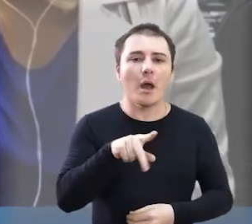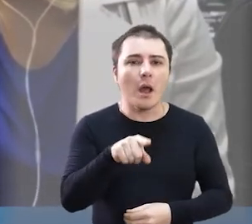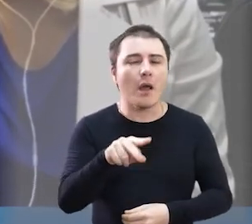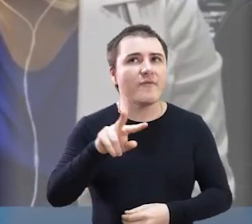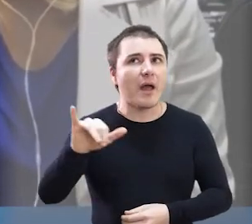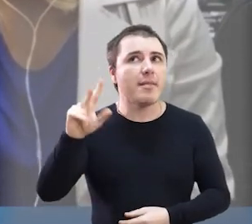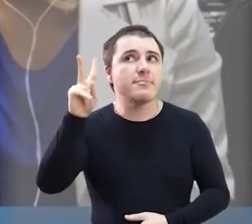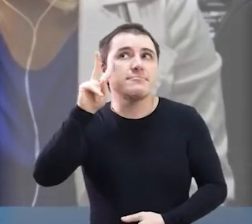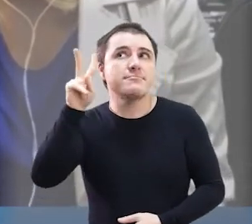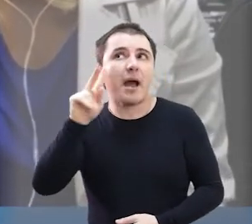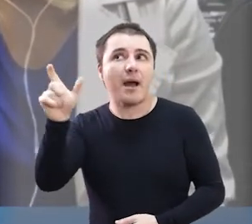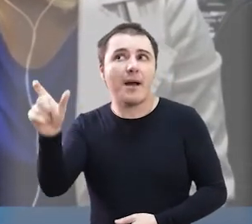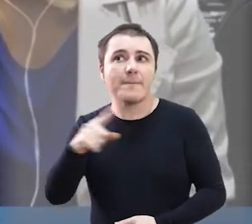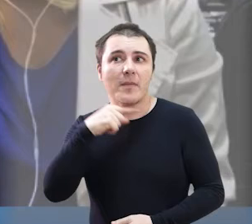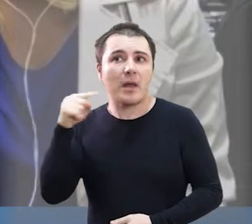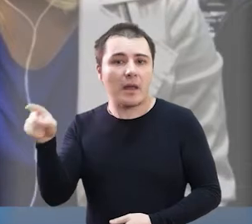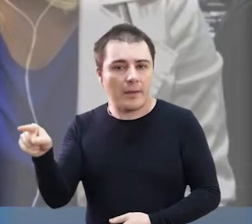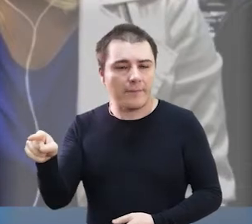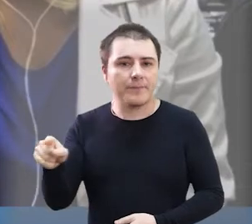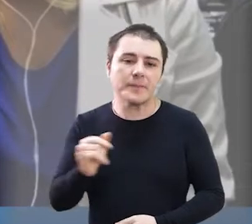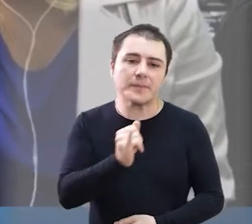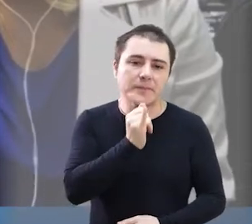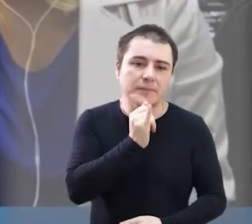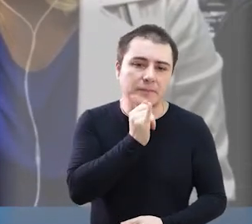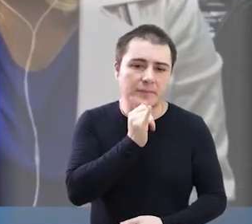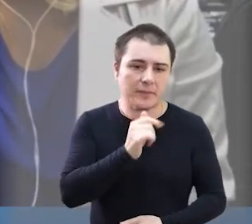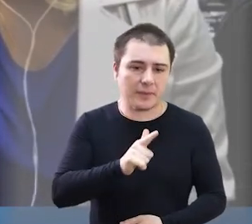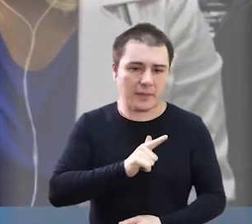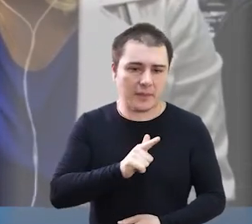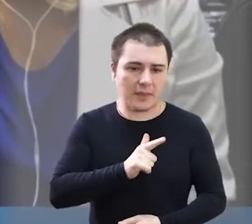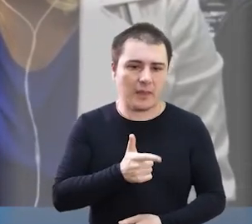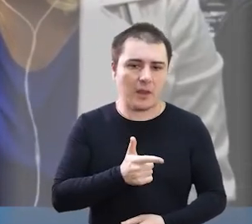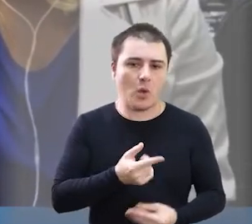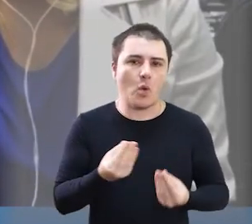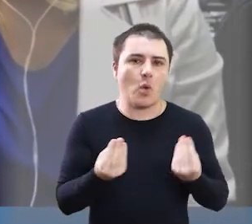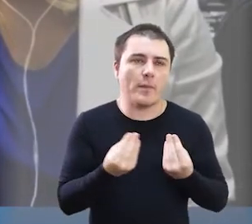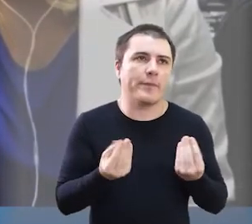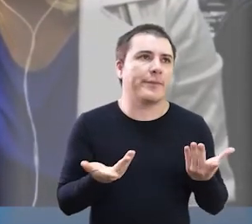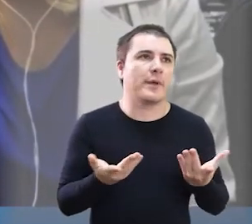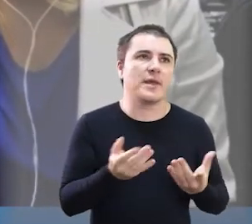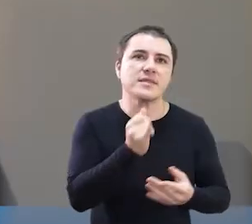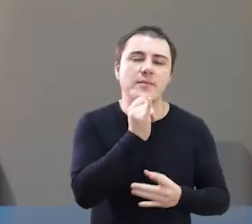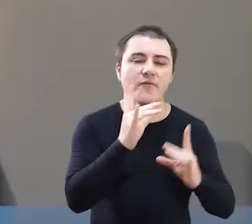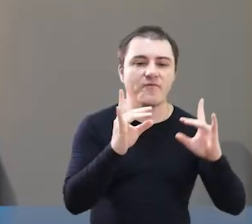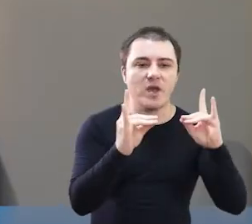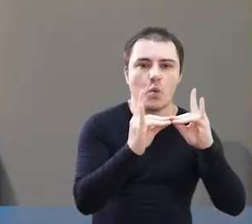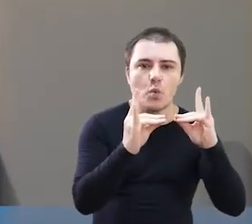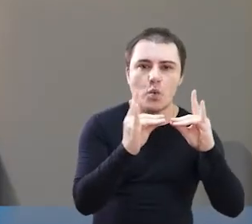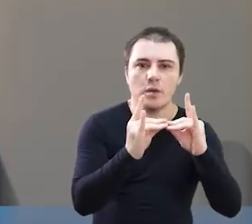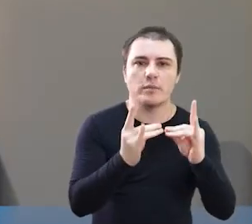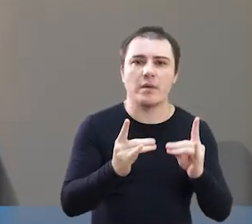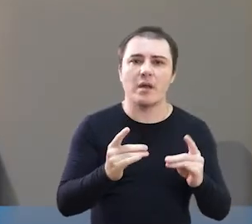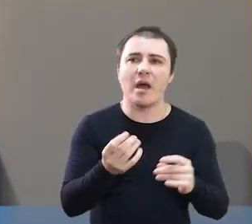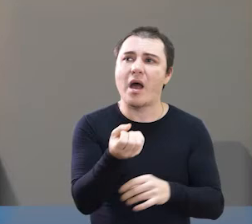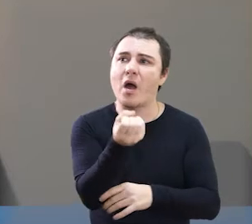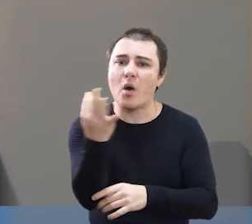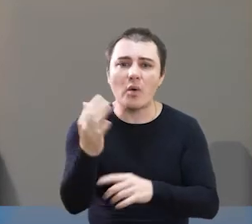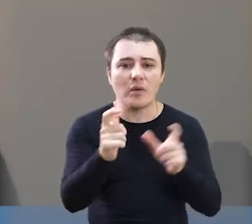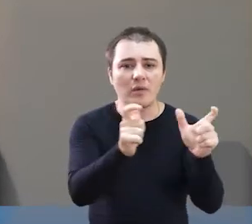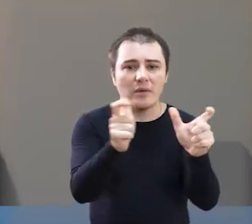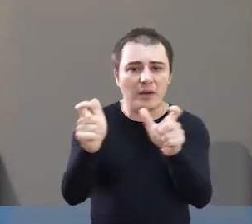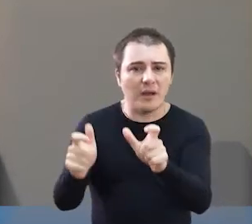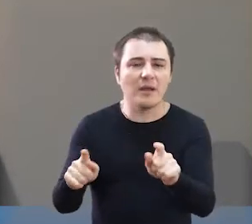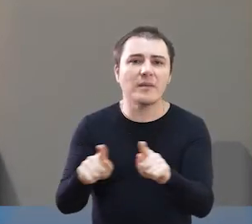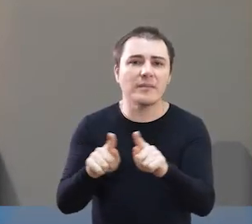ser relembrada, nessa questão, por exemplo, também nos ritos fúnebres que a gente chama como velório, e em alguns lugares até é feita